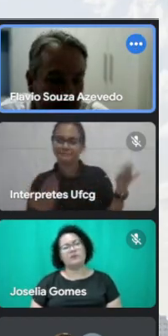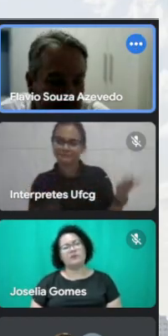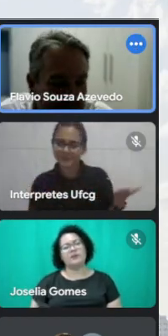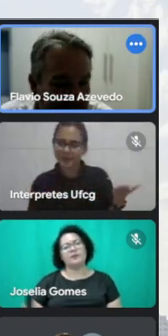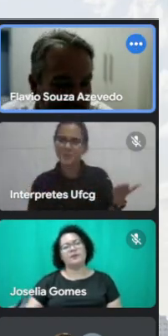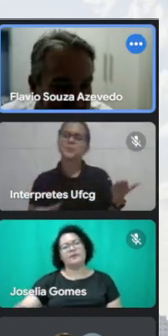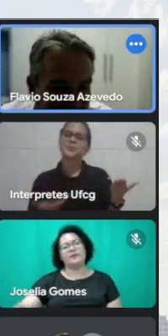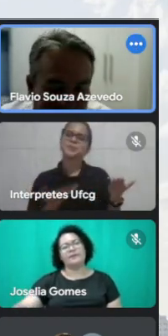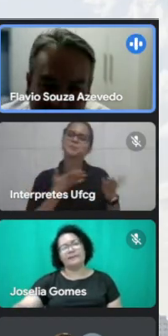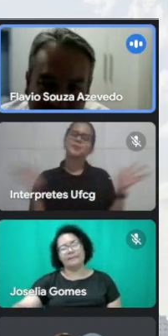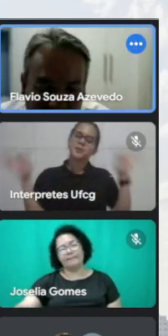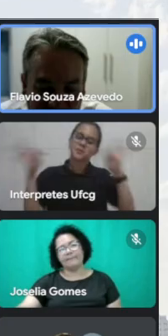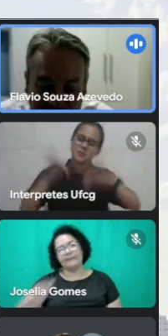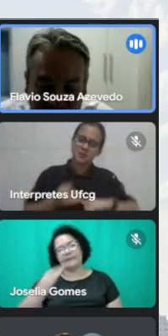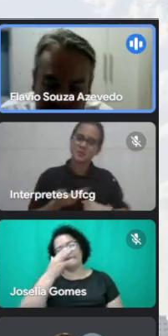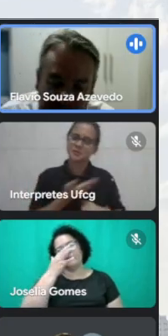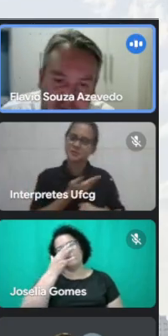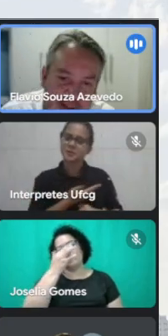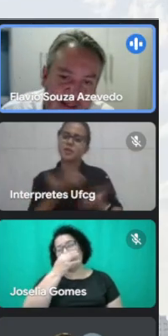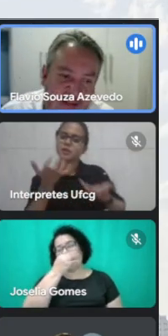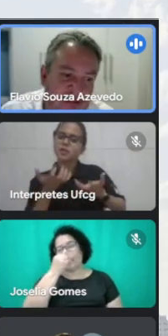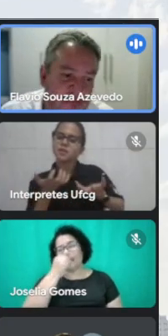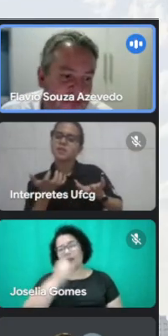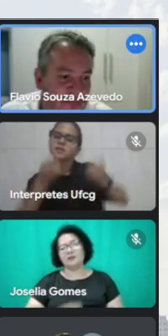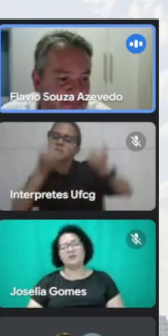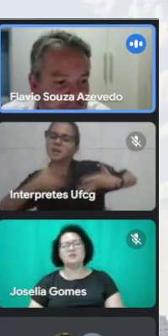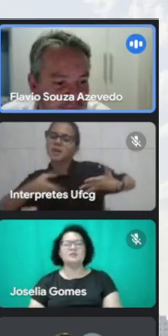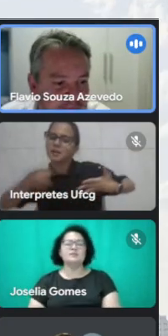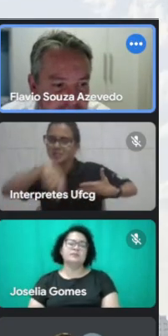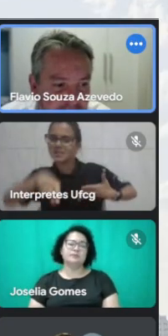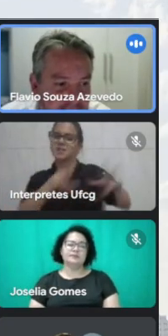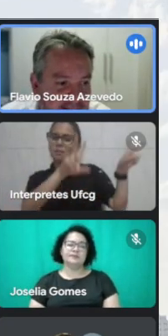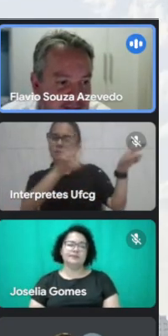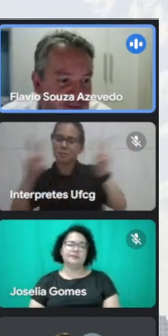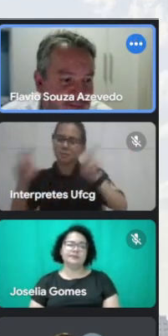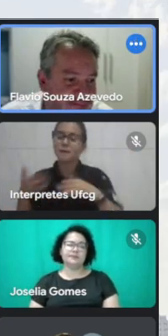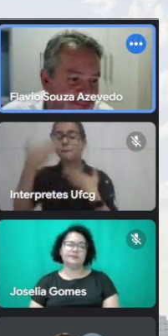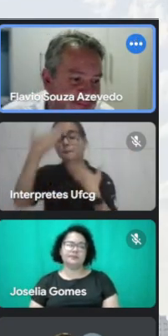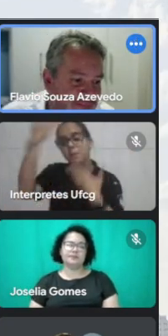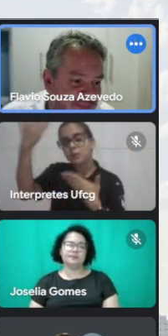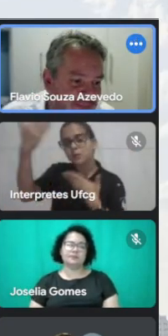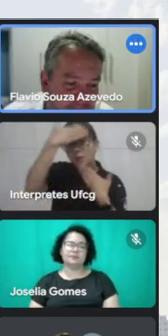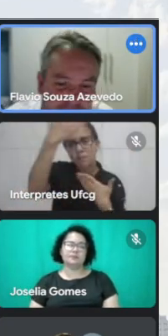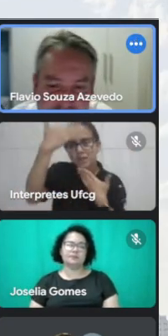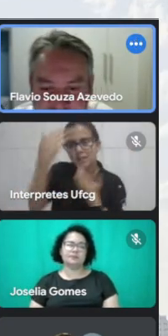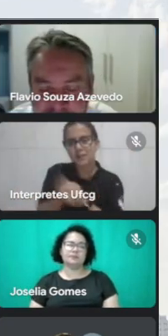pessoal. Eu queria passar para vocês. Eu agradeço.